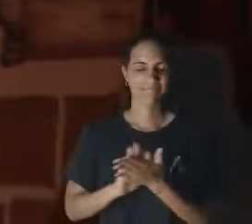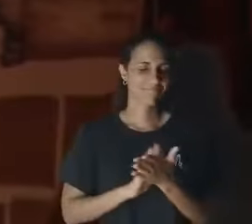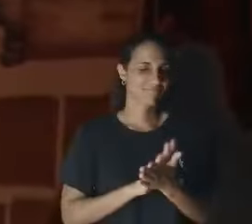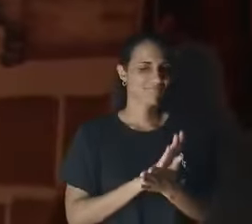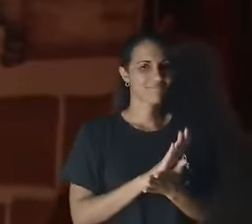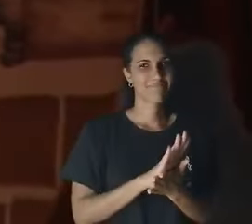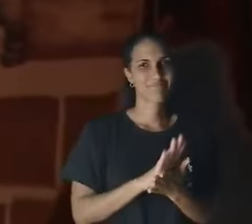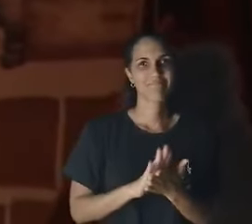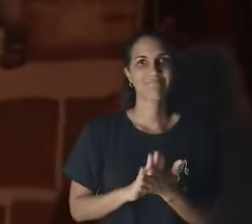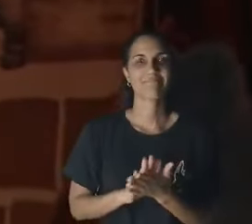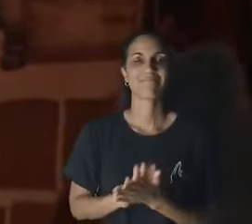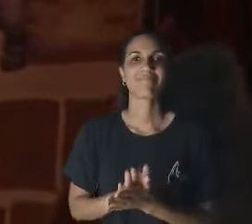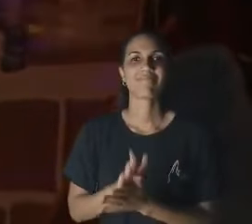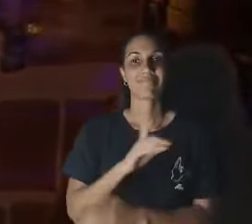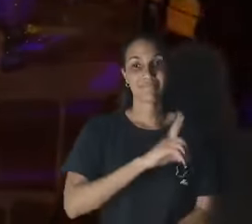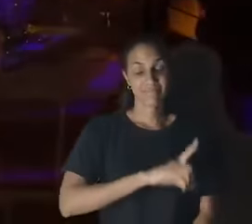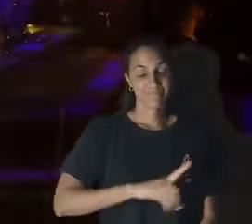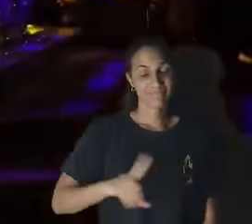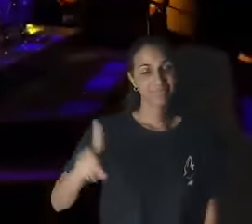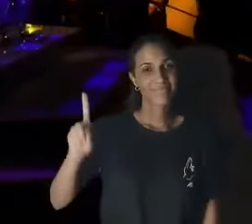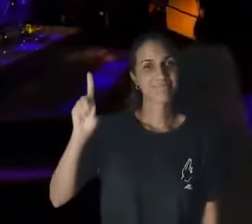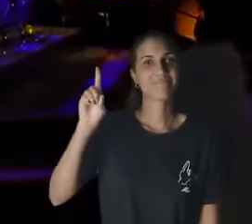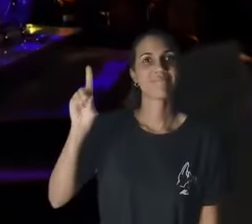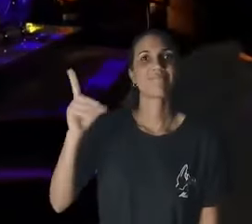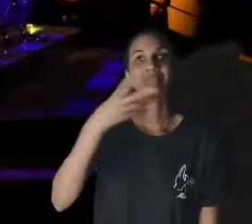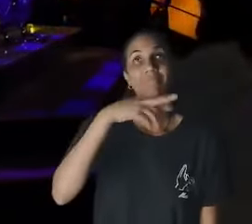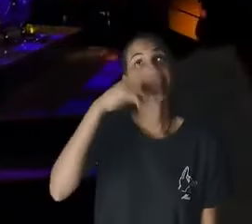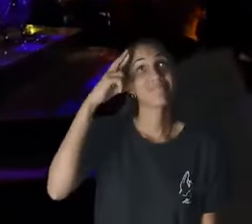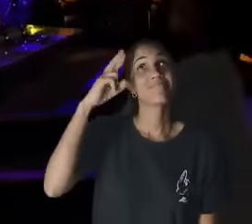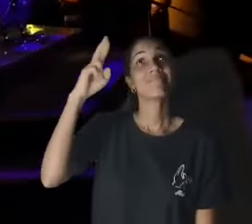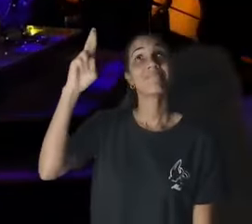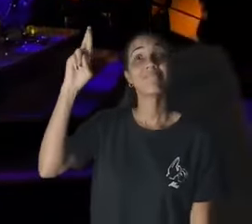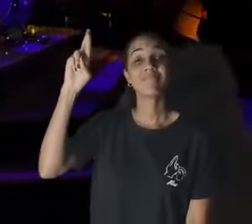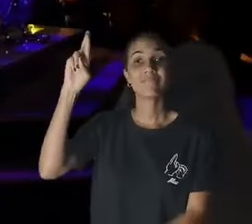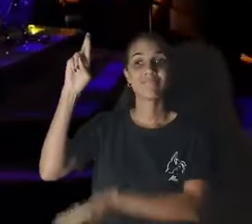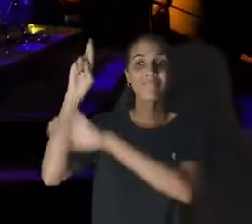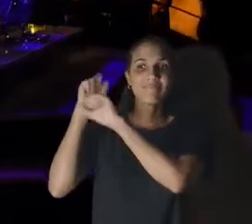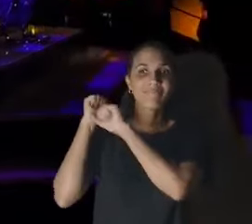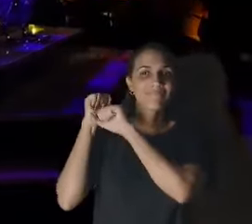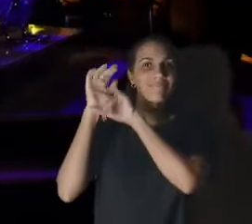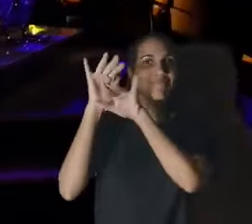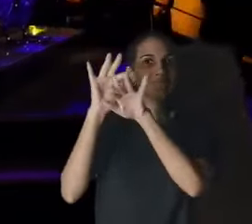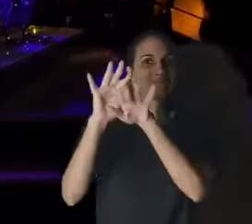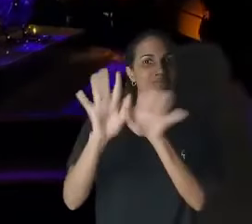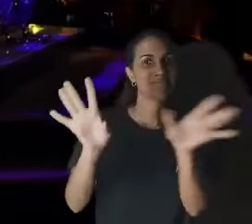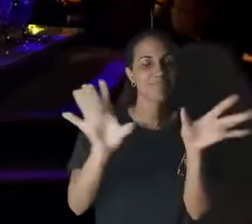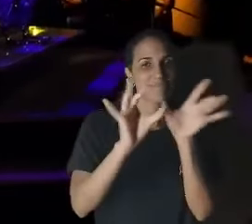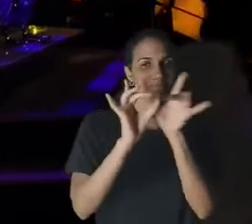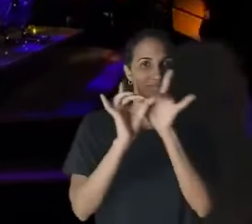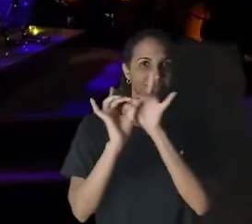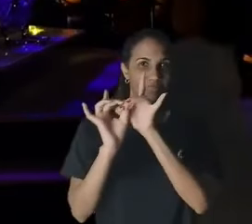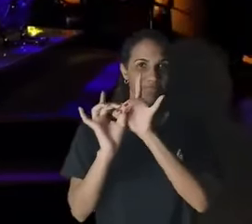Sim, pois o Senhor está sobre ti.